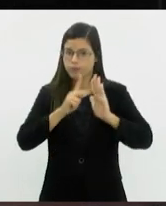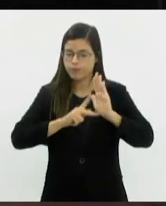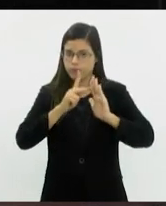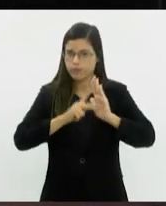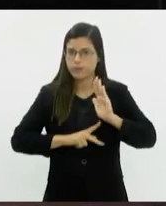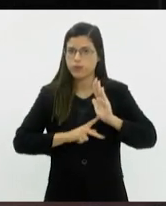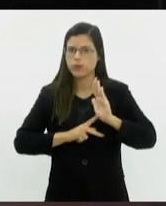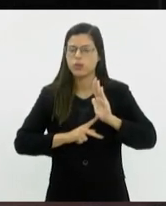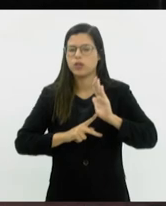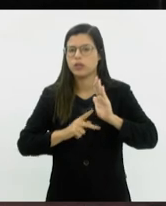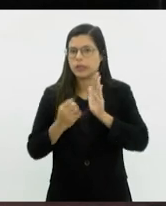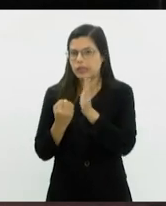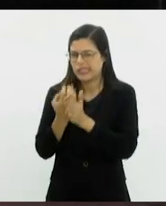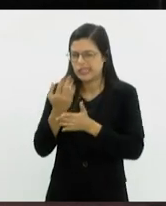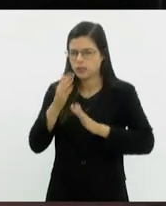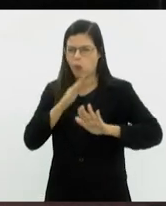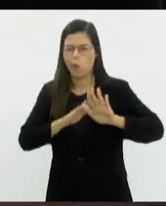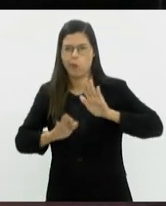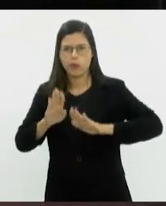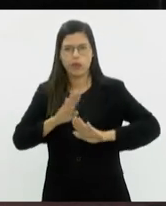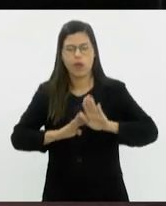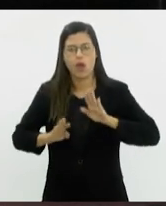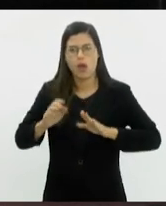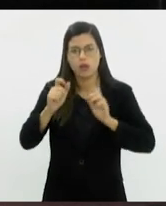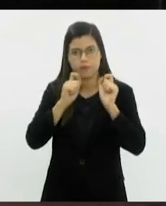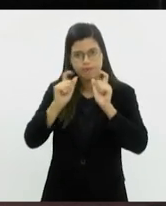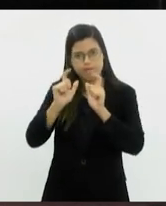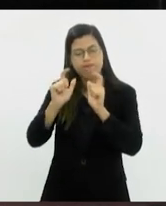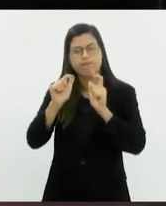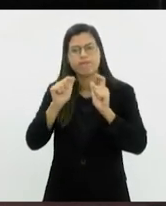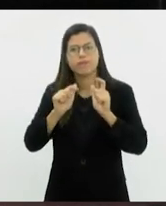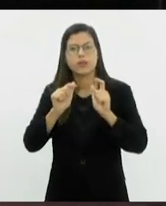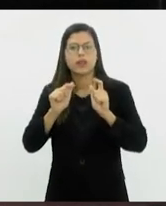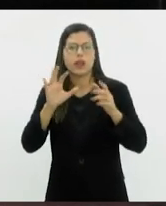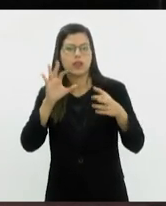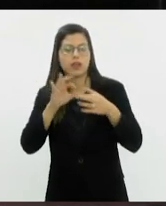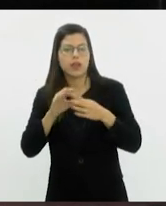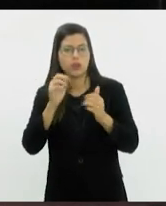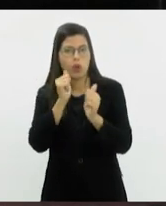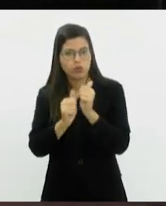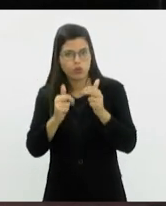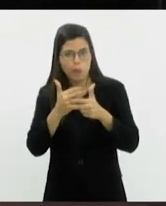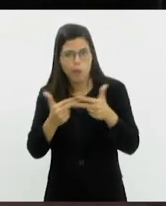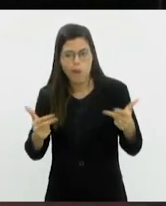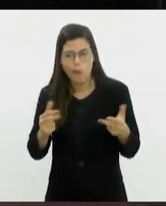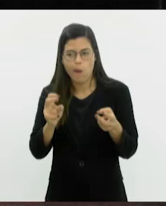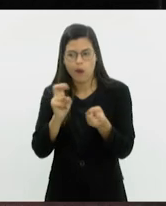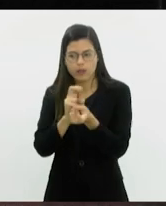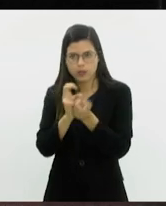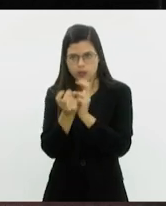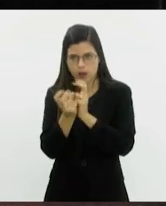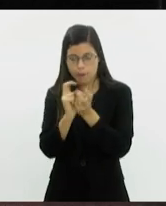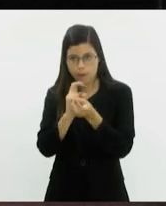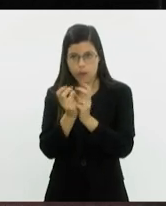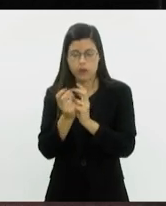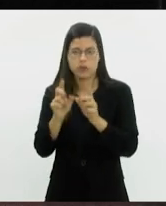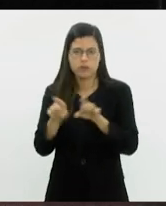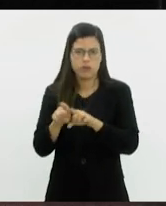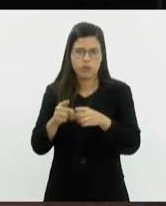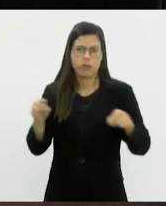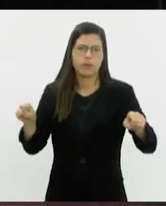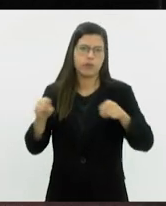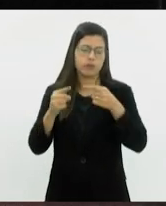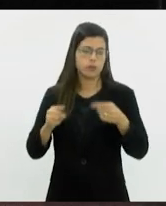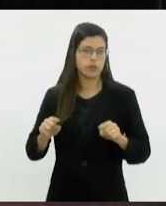com muito cuidado, com muita atenção, que envolve a questão do esporte, da capoeira, da musicalidade,